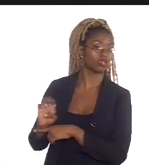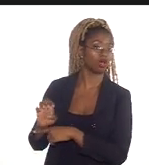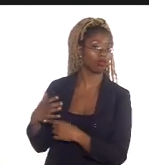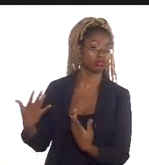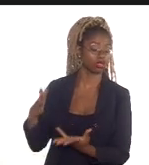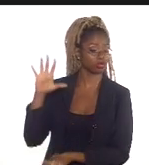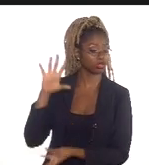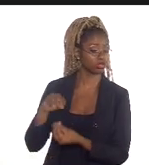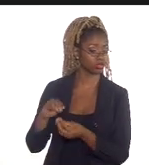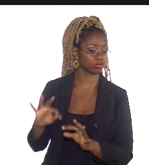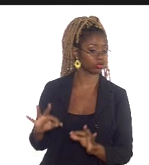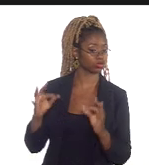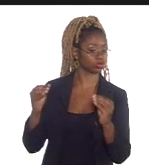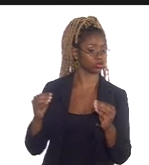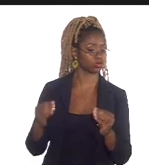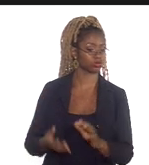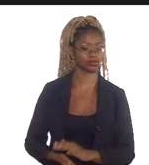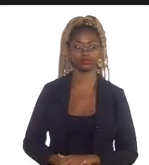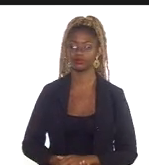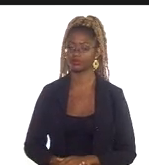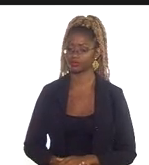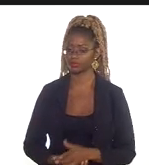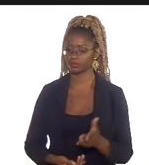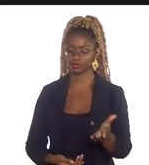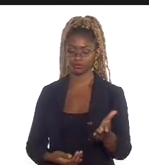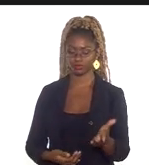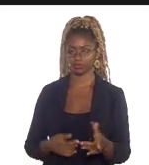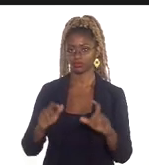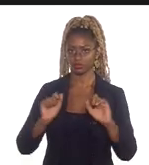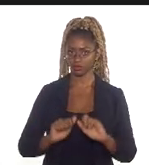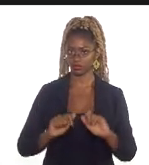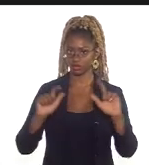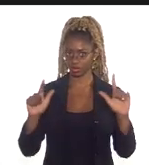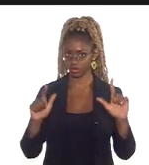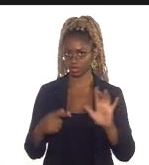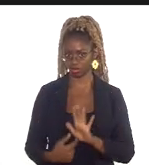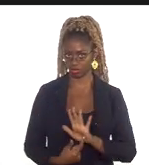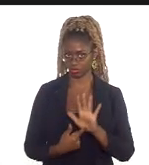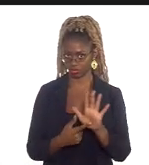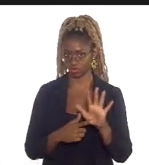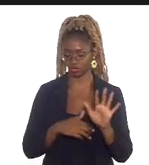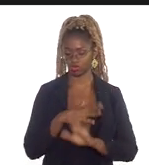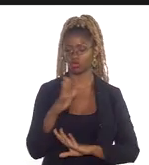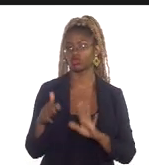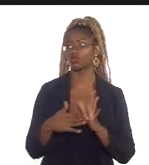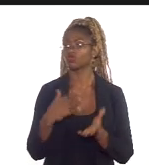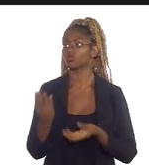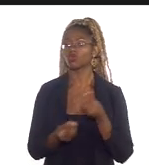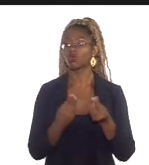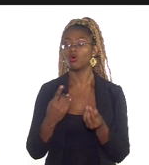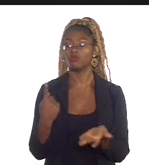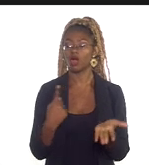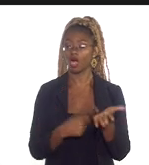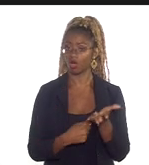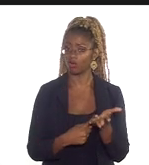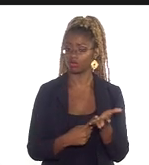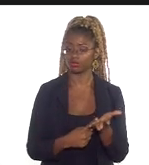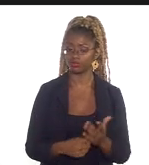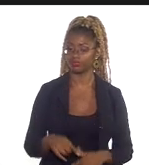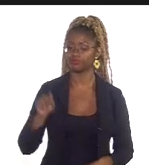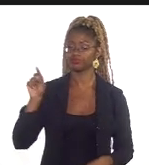resumindo, essa tela mostra como vai ser o nosso acordo. A